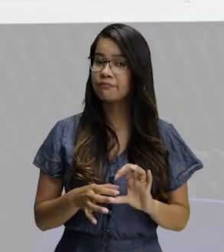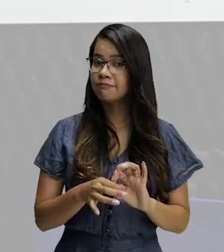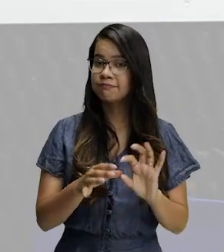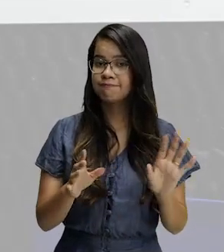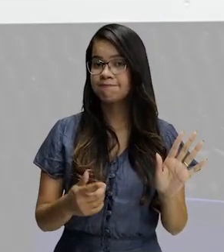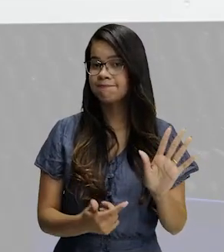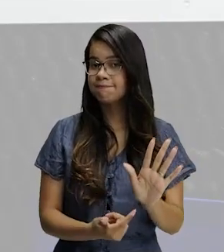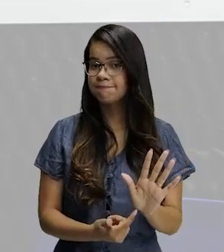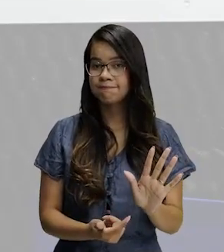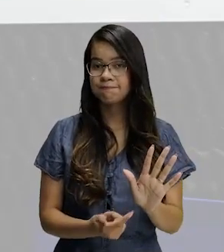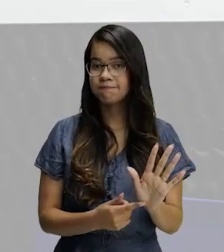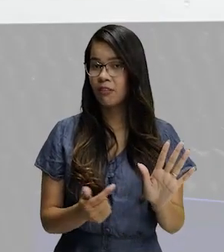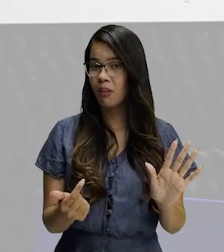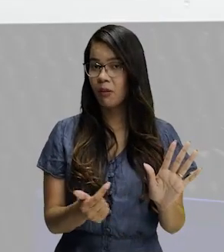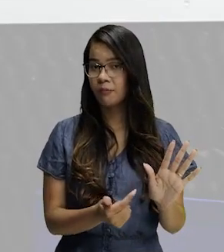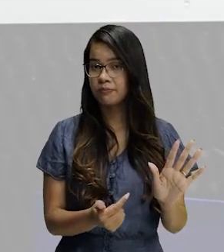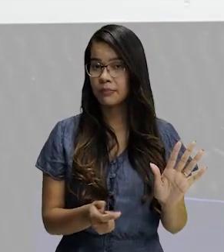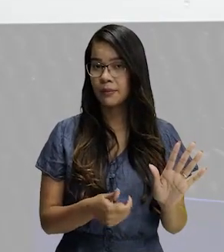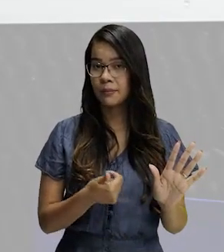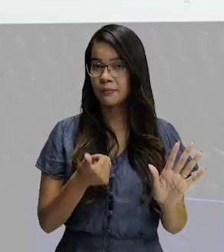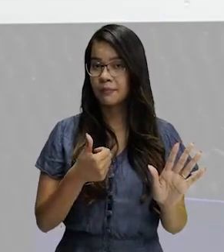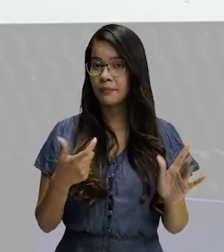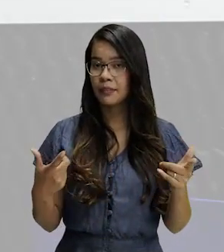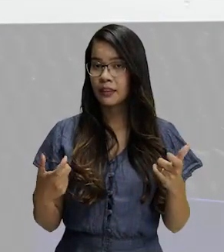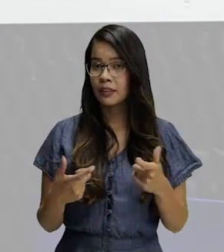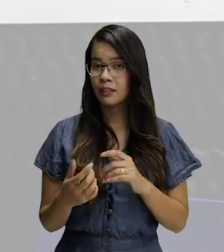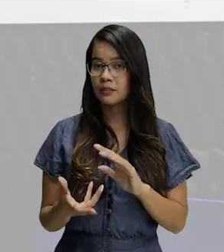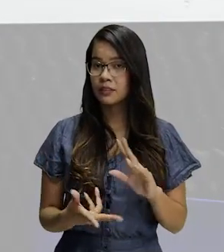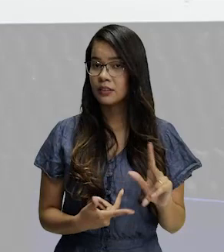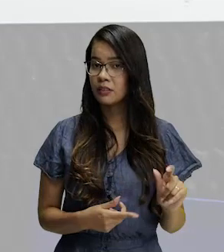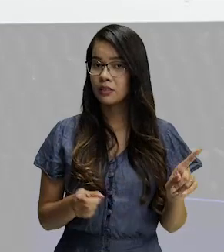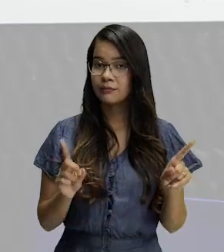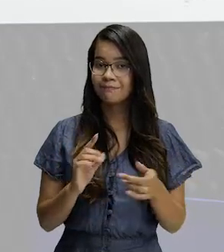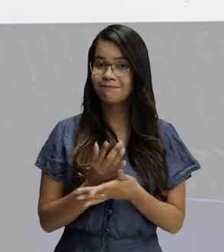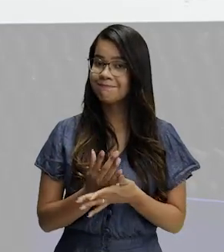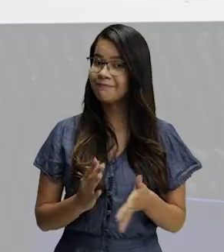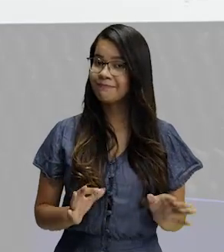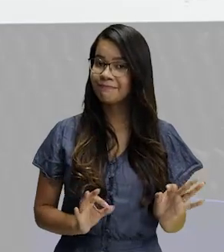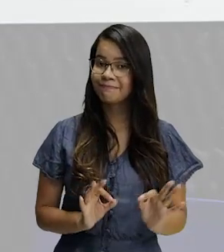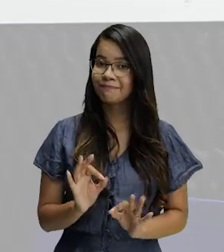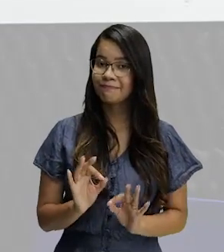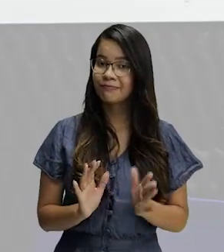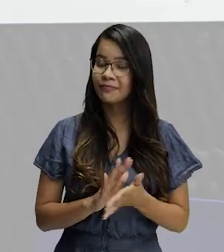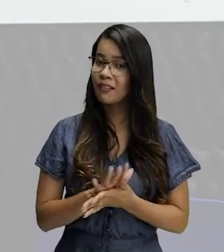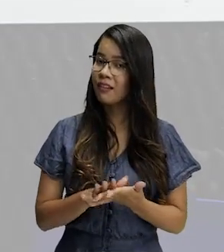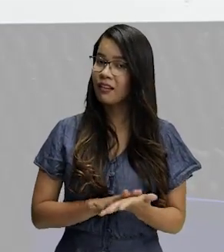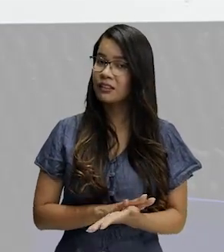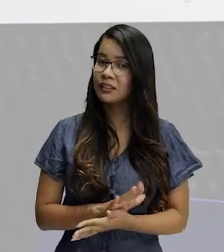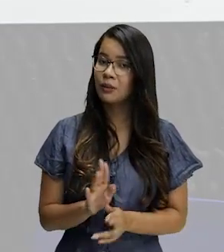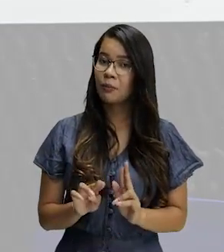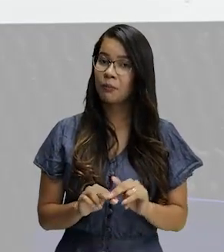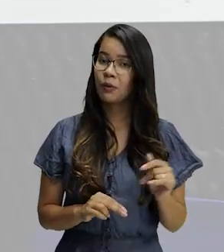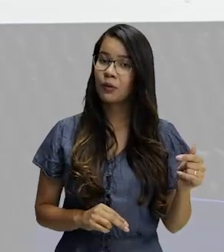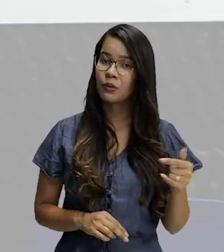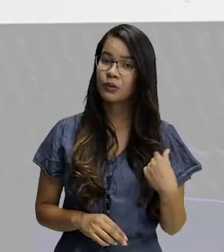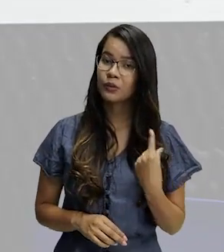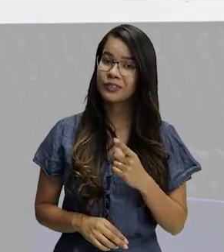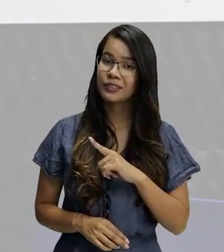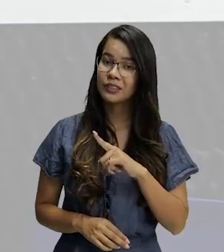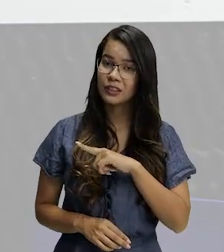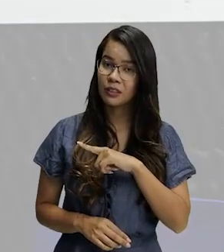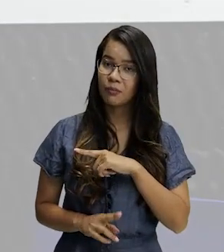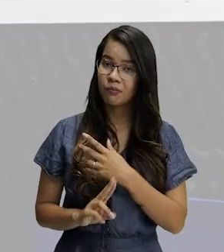Mundial. A Primeira Guerra Mundial ela foi uma guerra inacabada. E por conta disso, nós teremos o desenrolar da Segunda